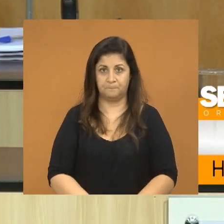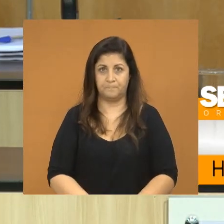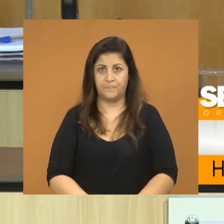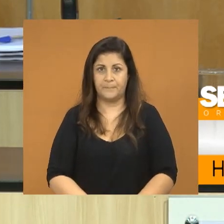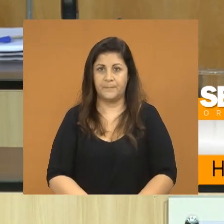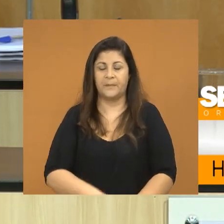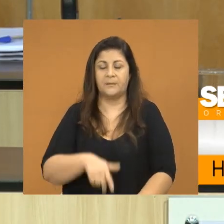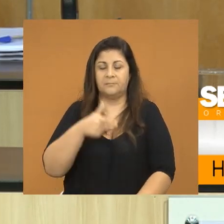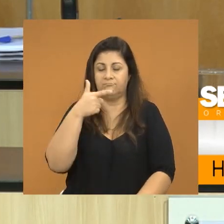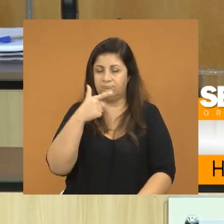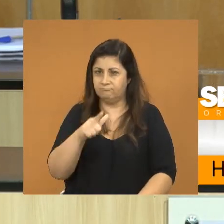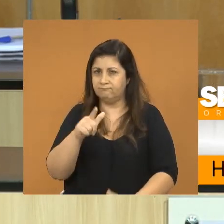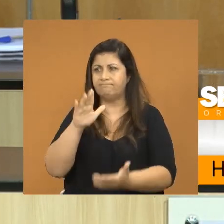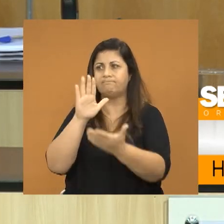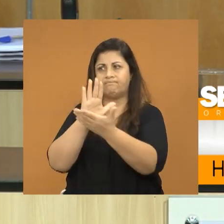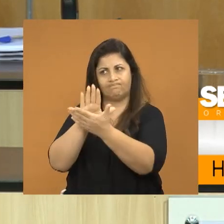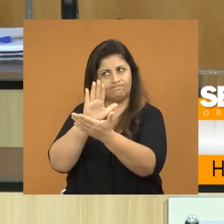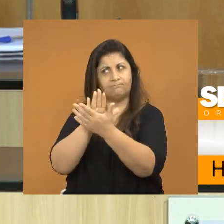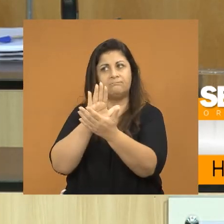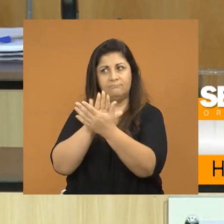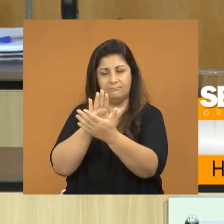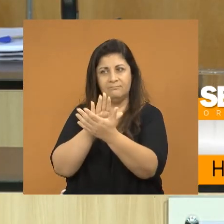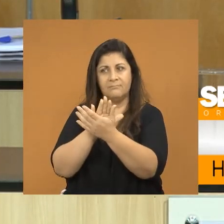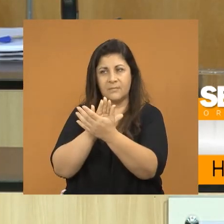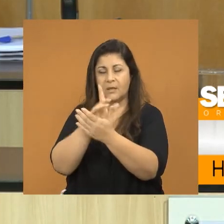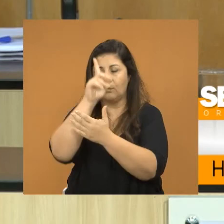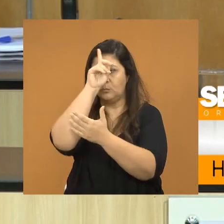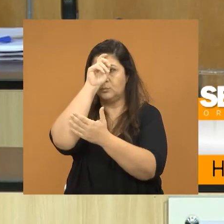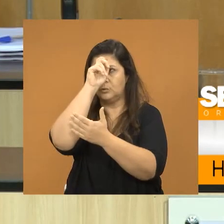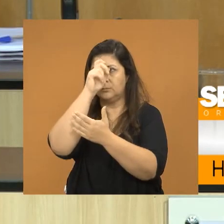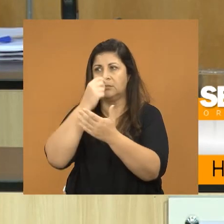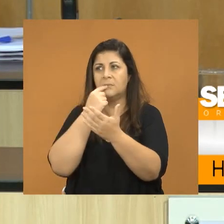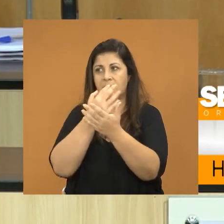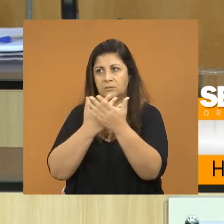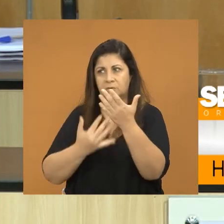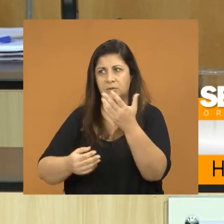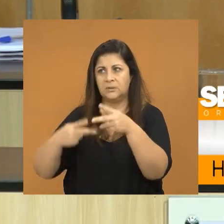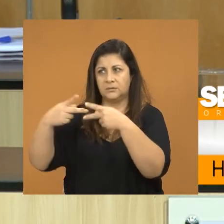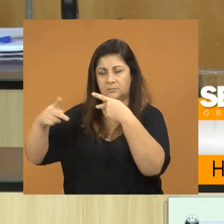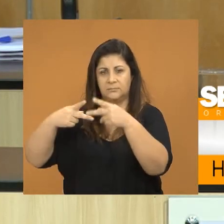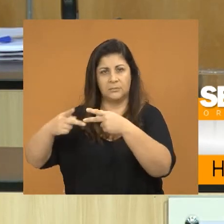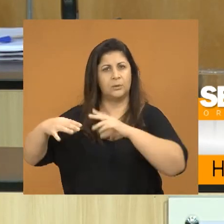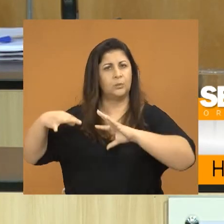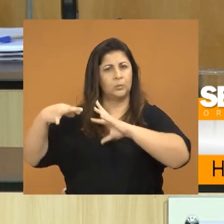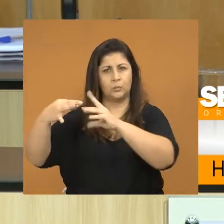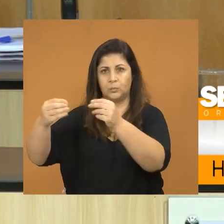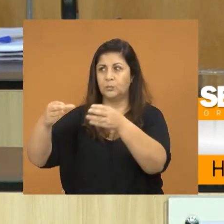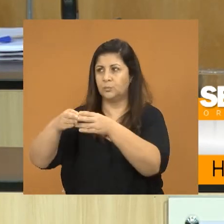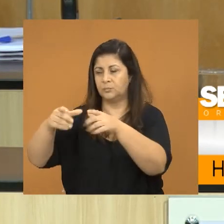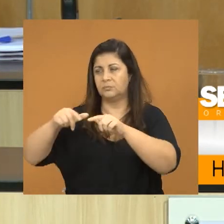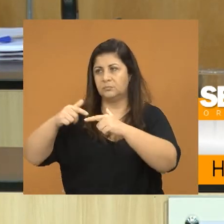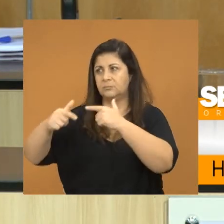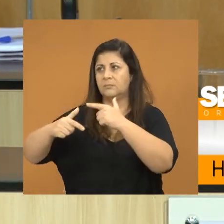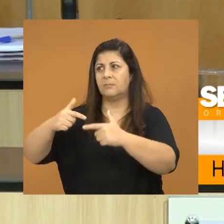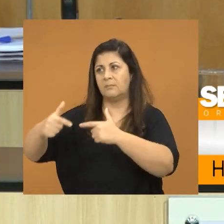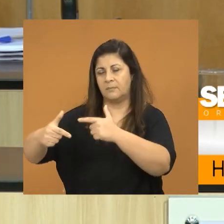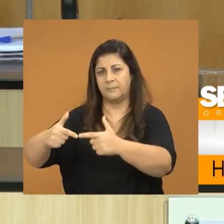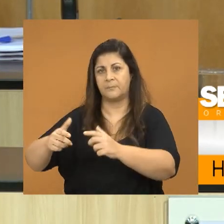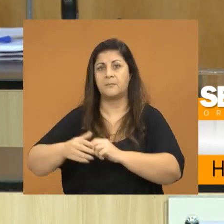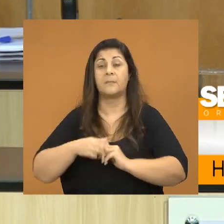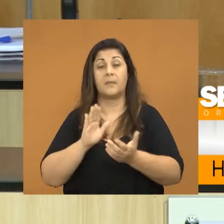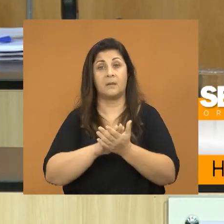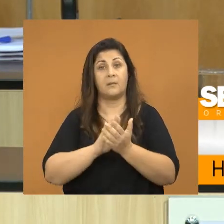Então, mais uma vez, parabenizo a Hemocentro de São José dos Campos, toda a equipe de trabalho, parabenizo todos